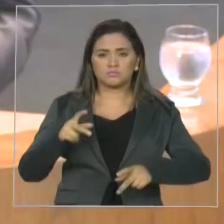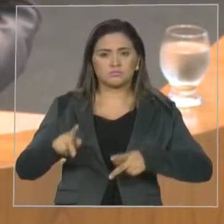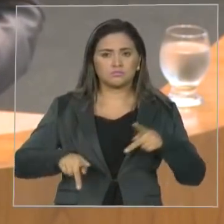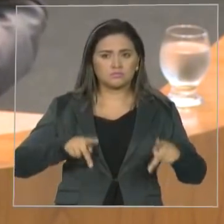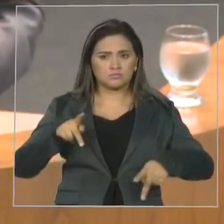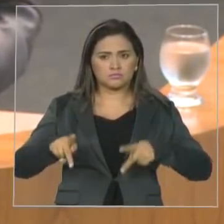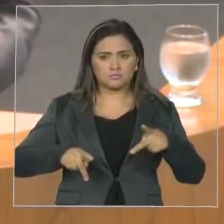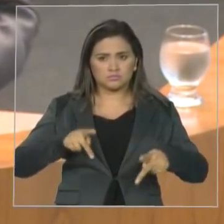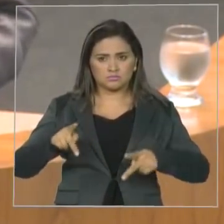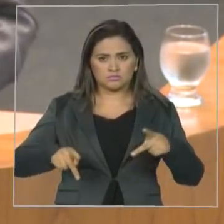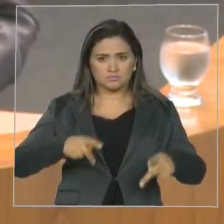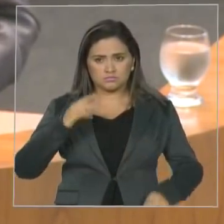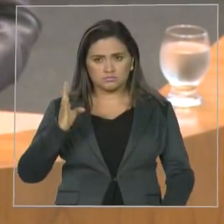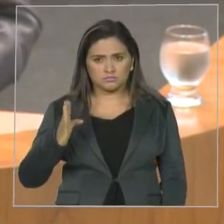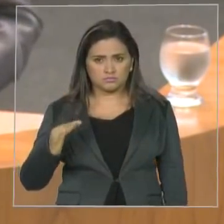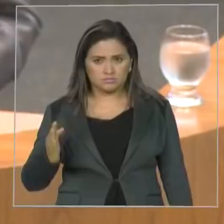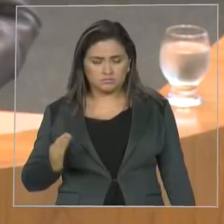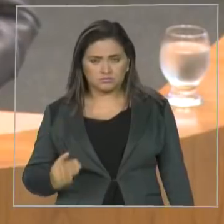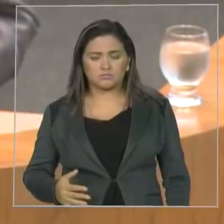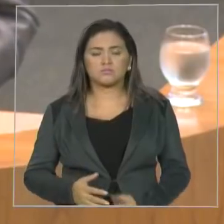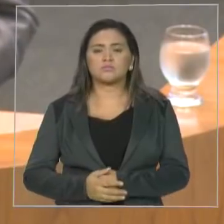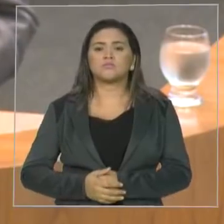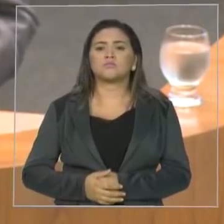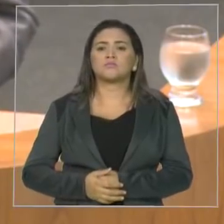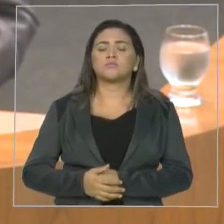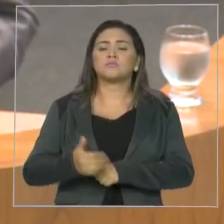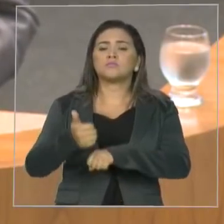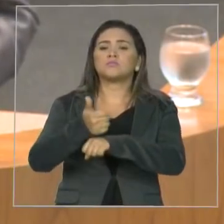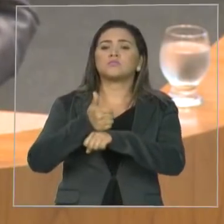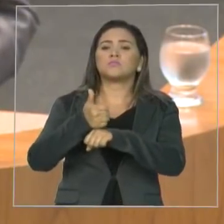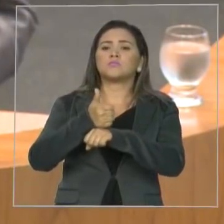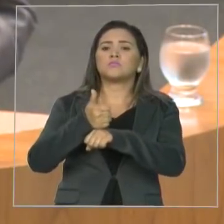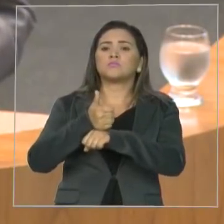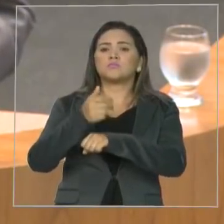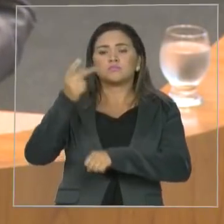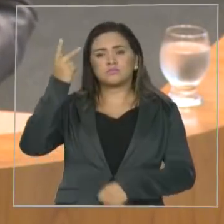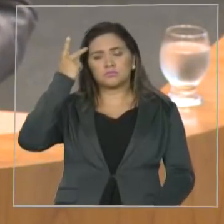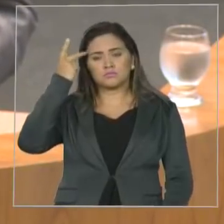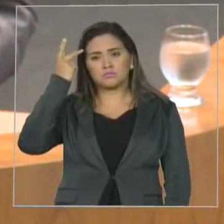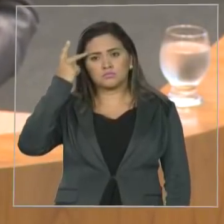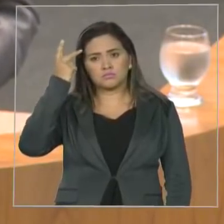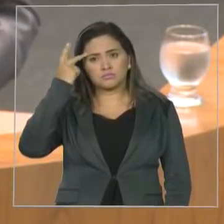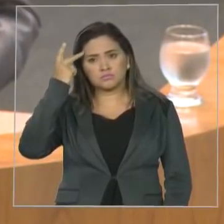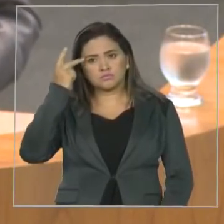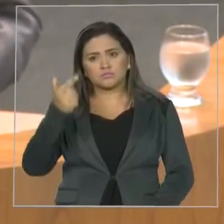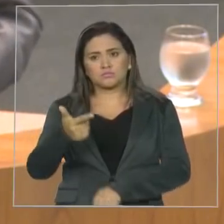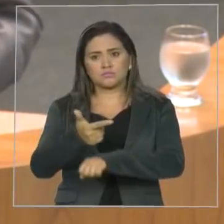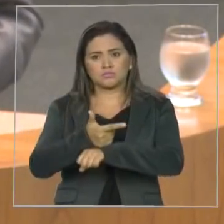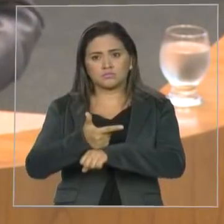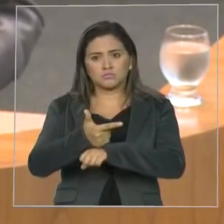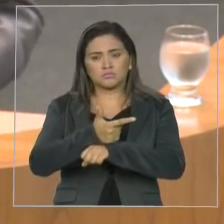sob a vigência da atual Constituição de 1988.